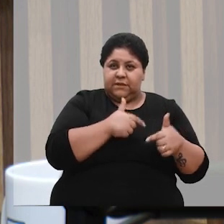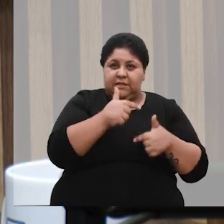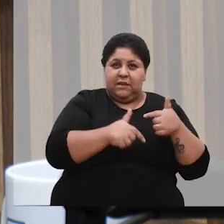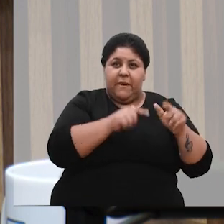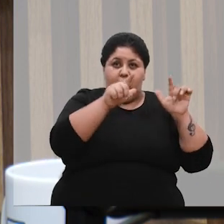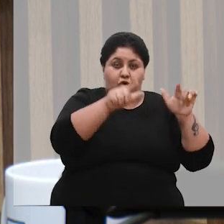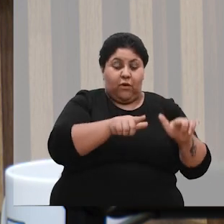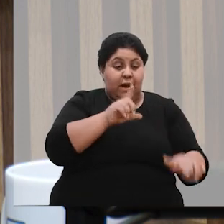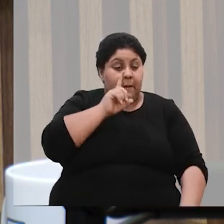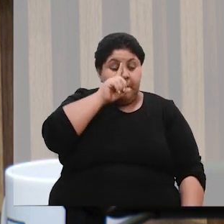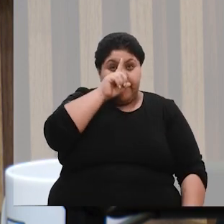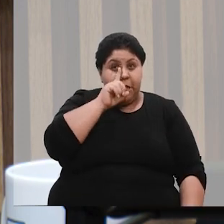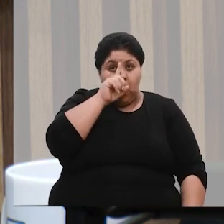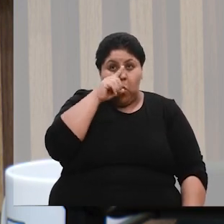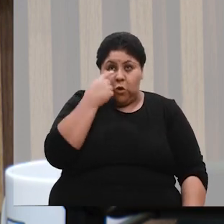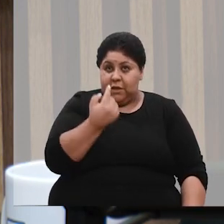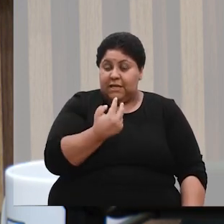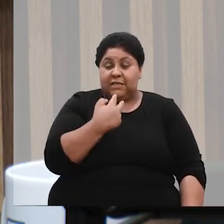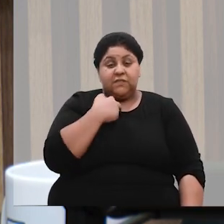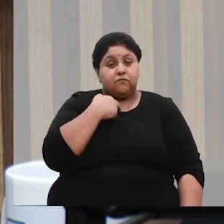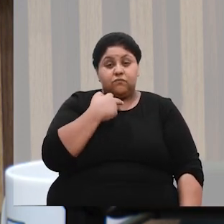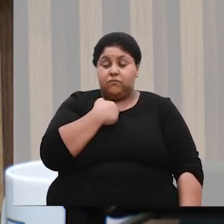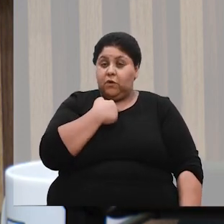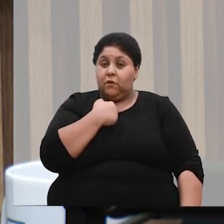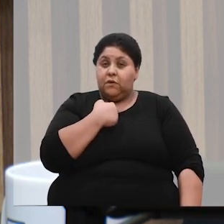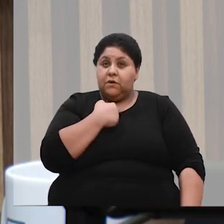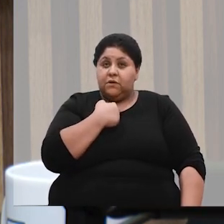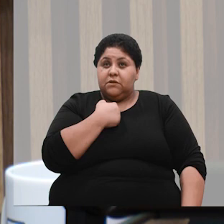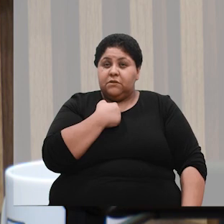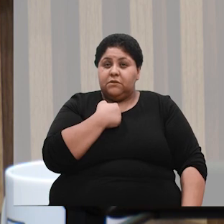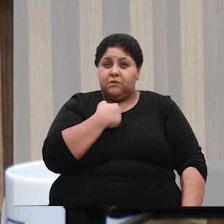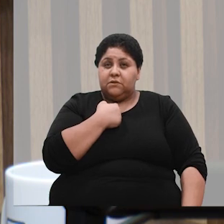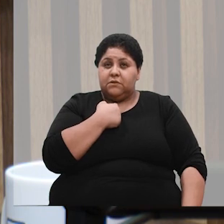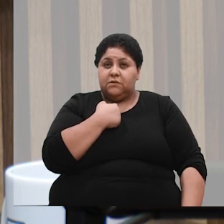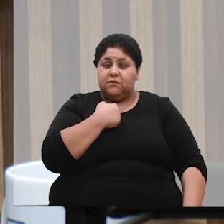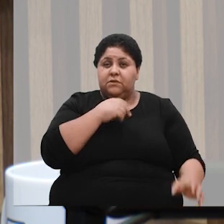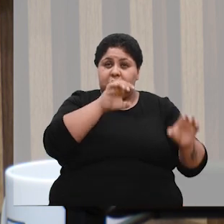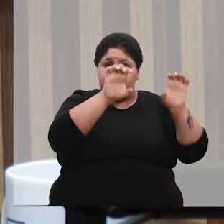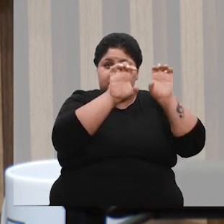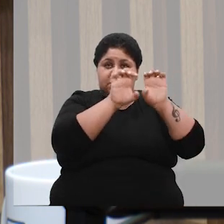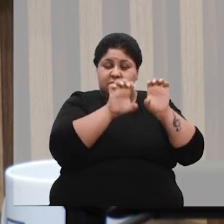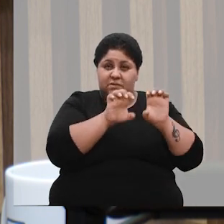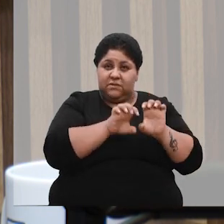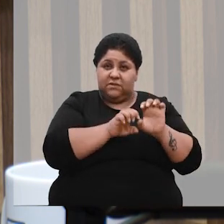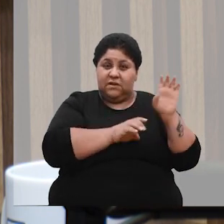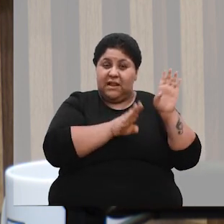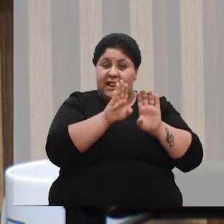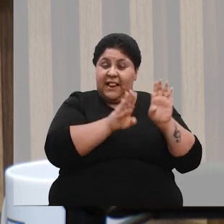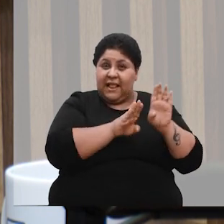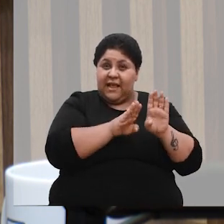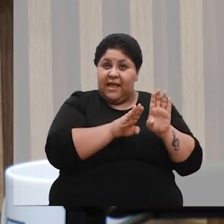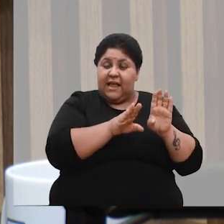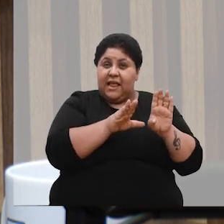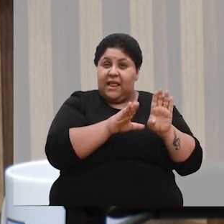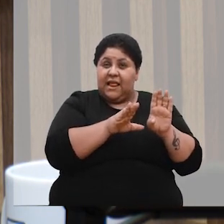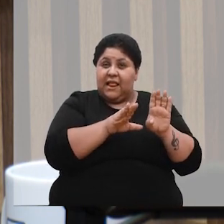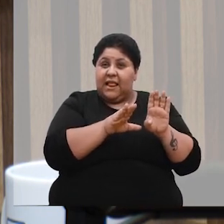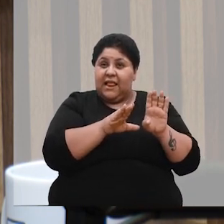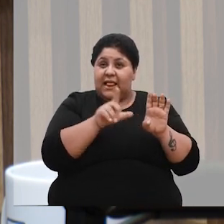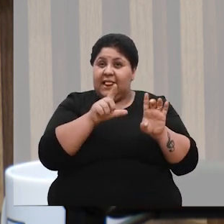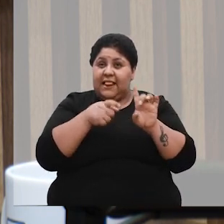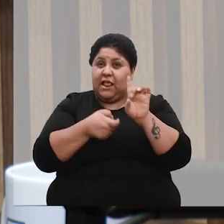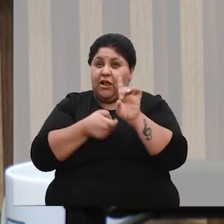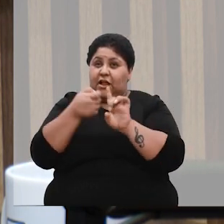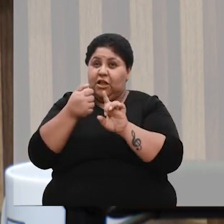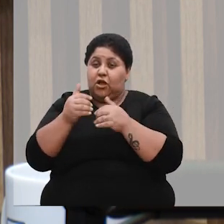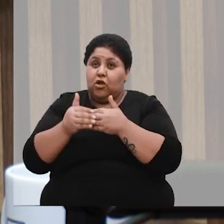em atividades insalubres, seja de qual grau for, elas não podem ter essa ligação durante a gestação e